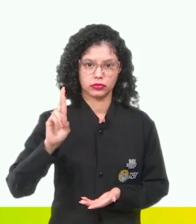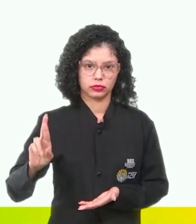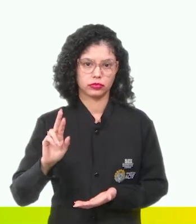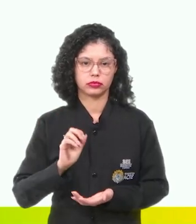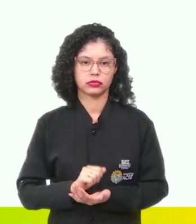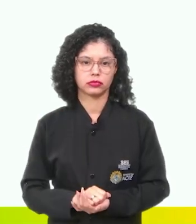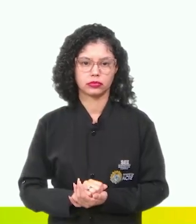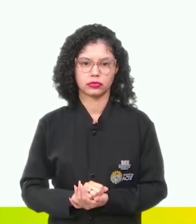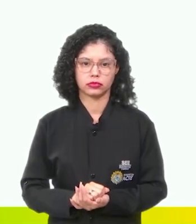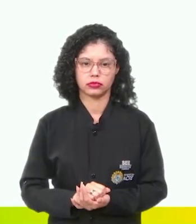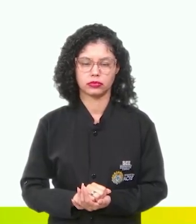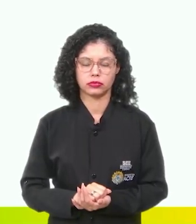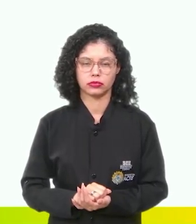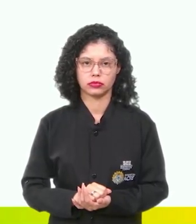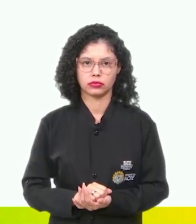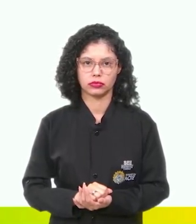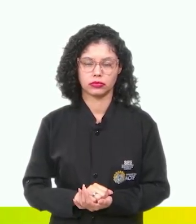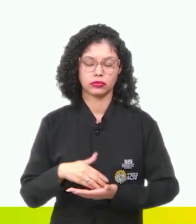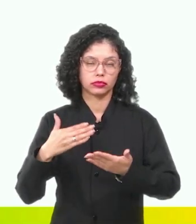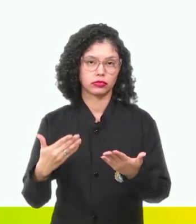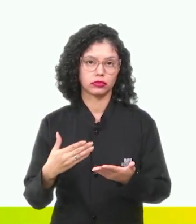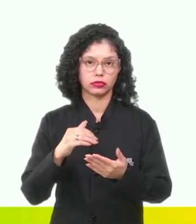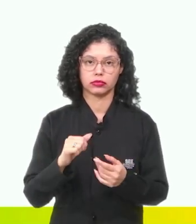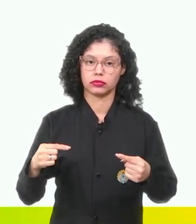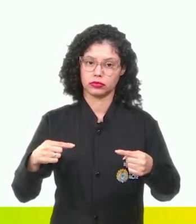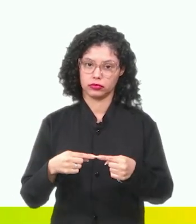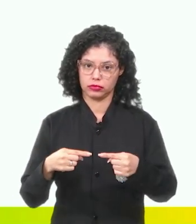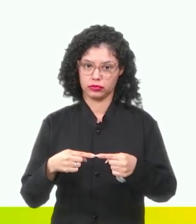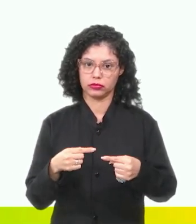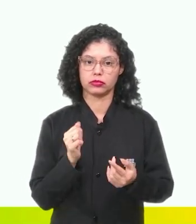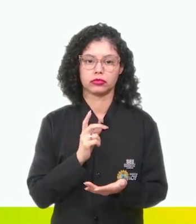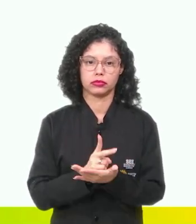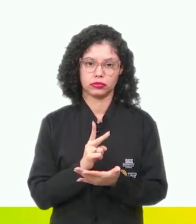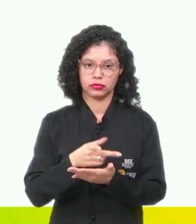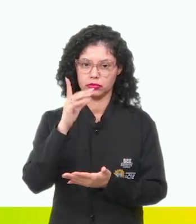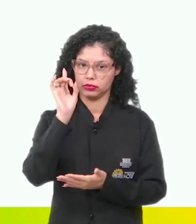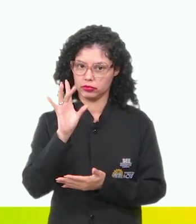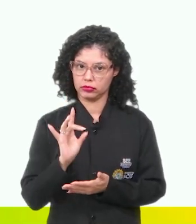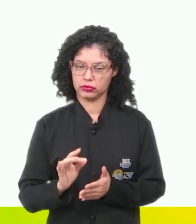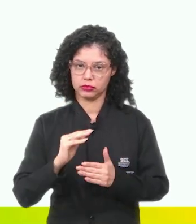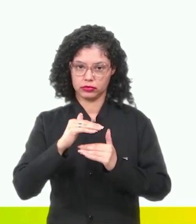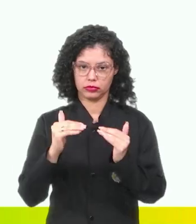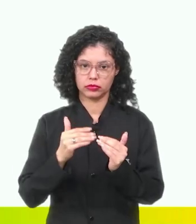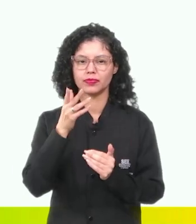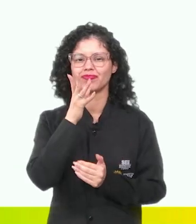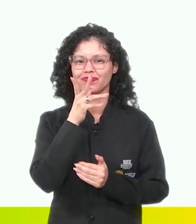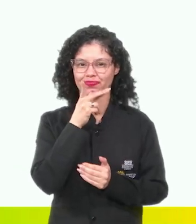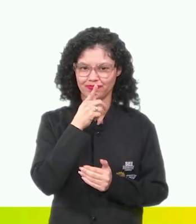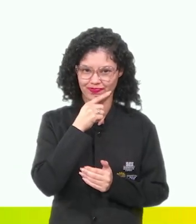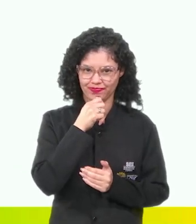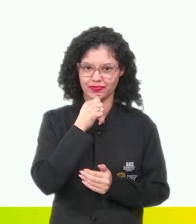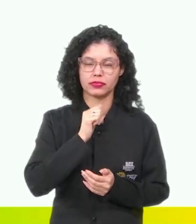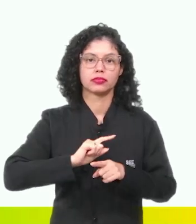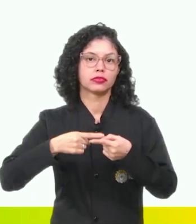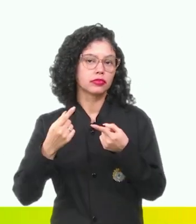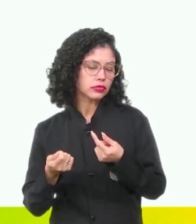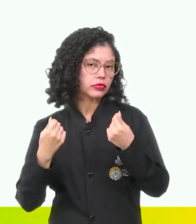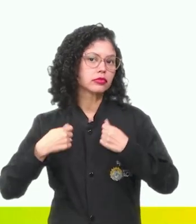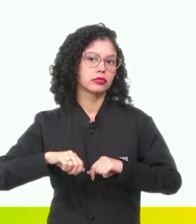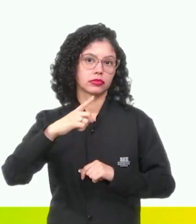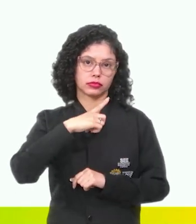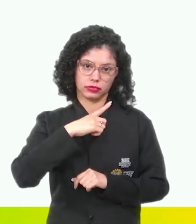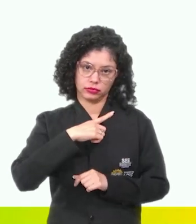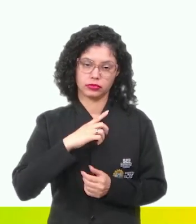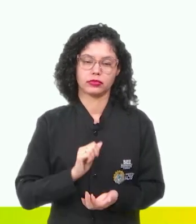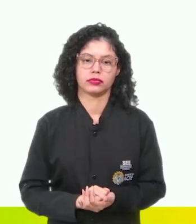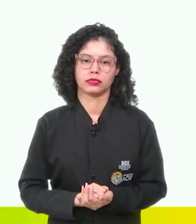Rzão, coloco aqui. Então, eu vou combinando tudo isso aqui. É demorado? É demorado, mas é necessário.